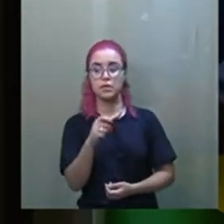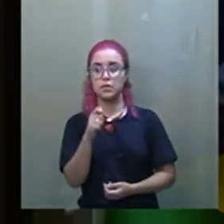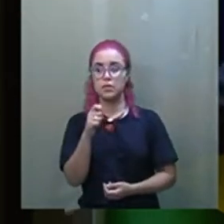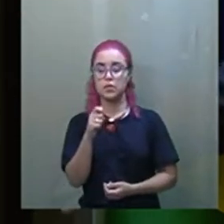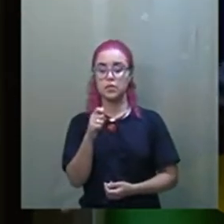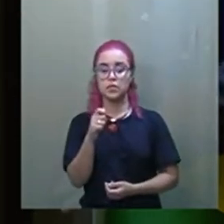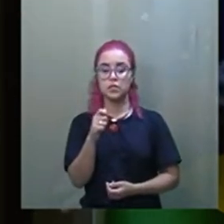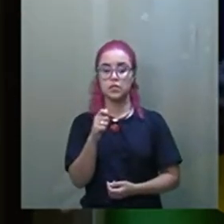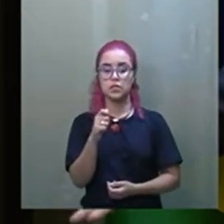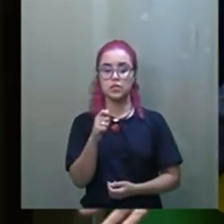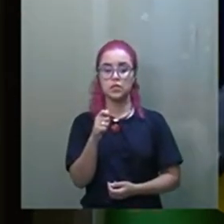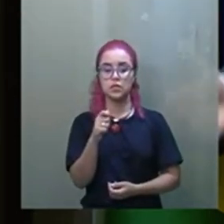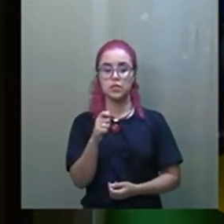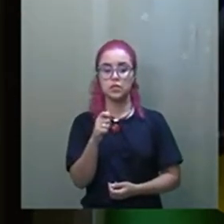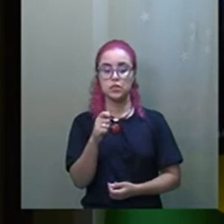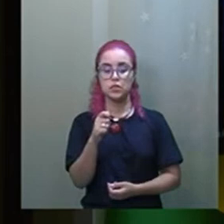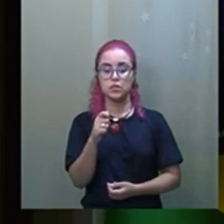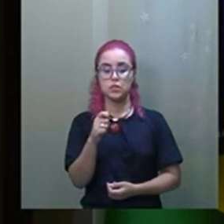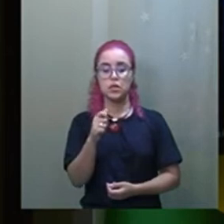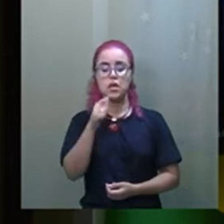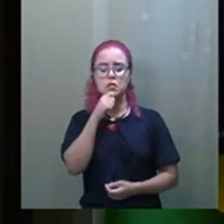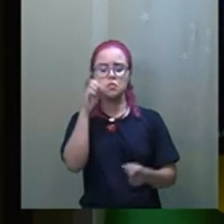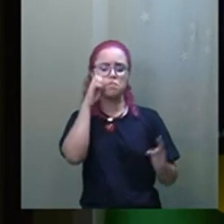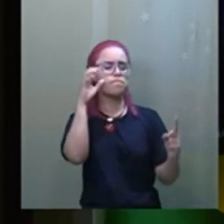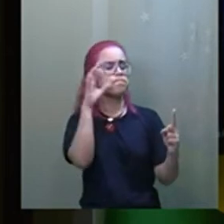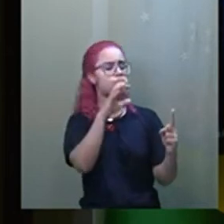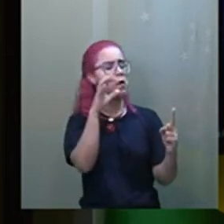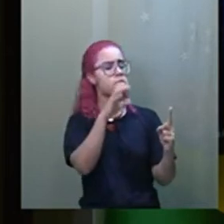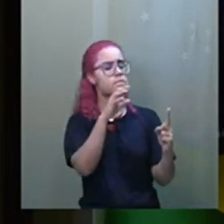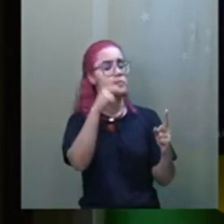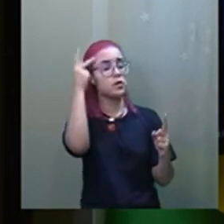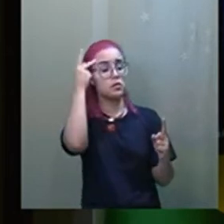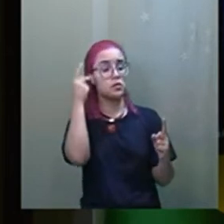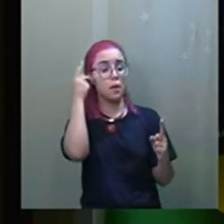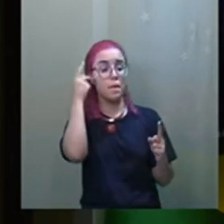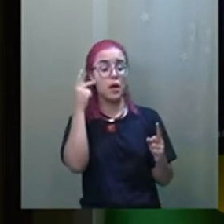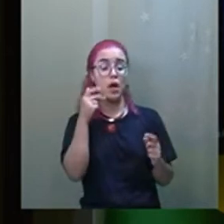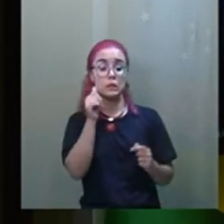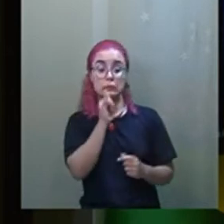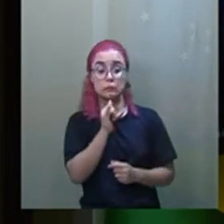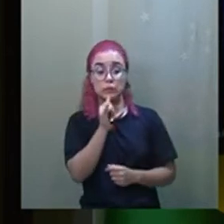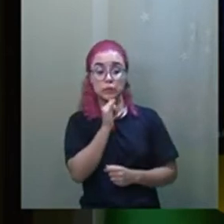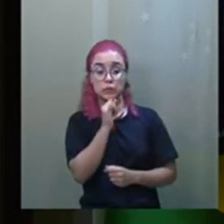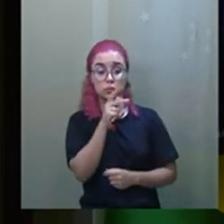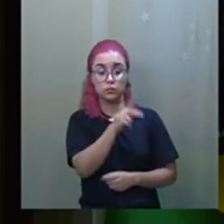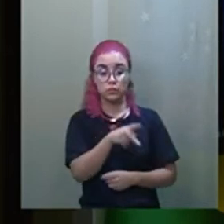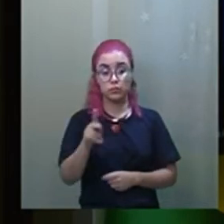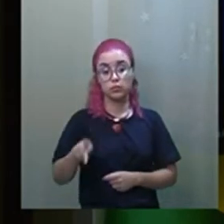aberração. Estão ameaçando em São Paulo, por exemplo,